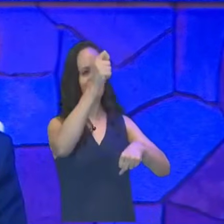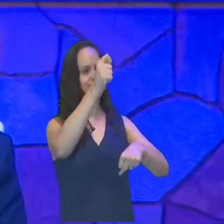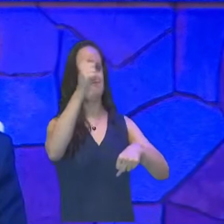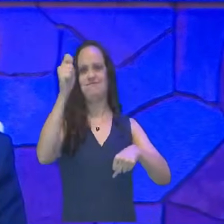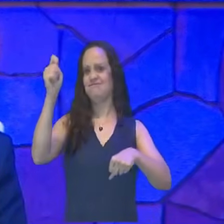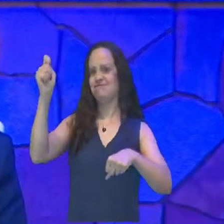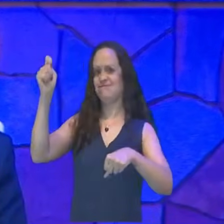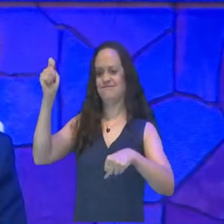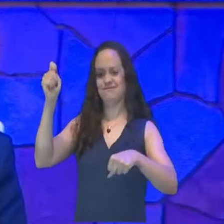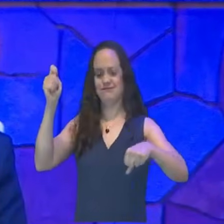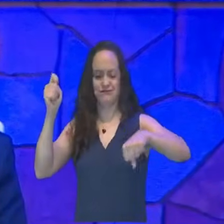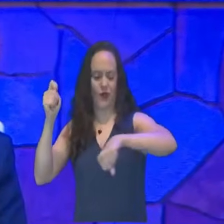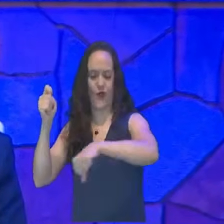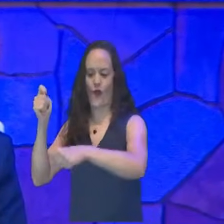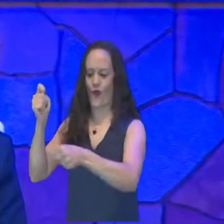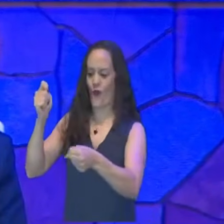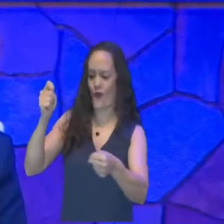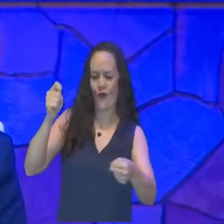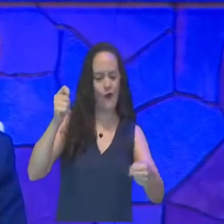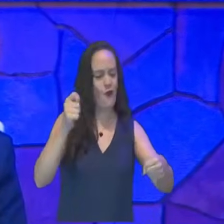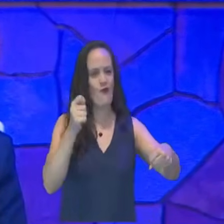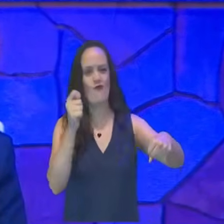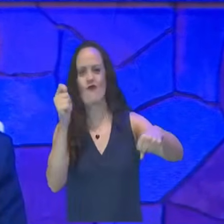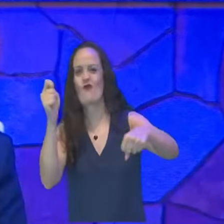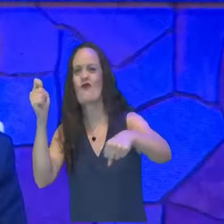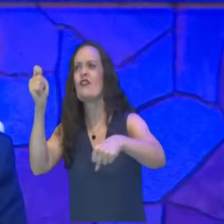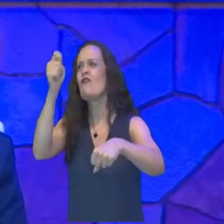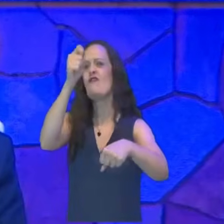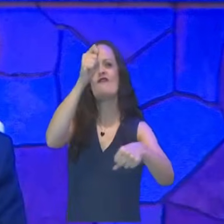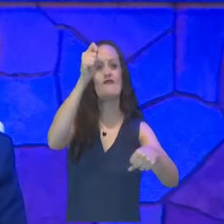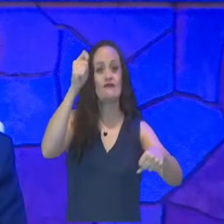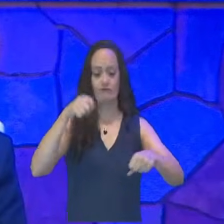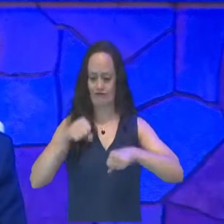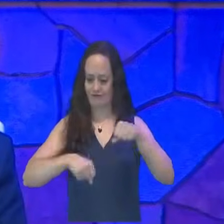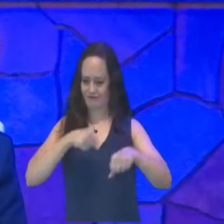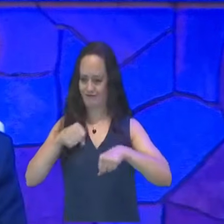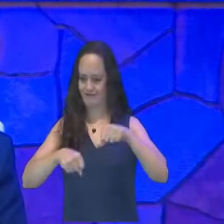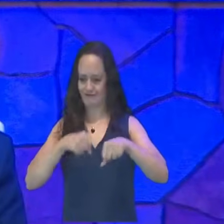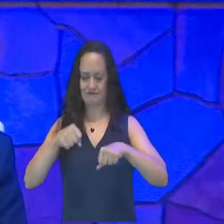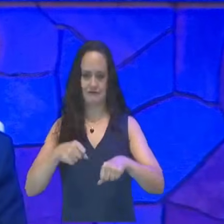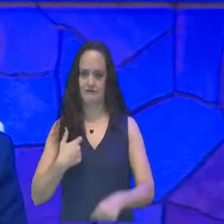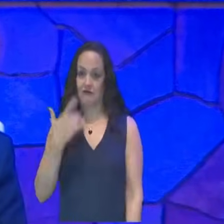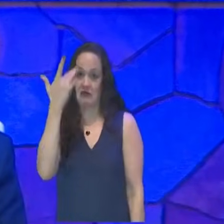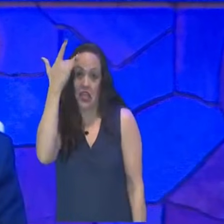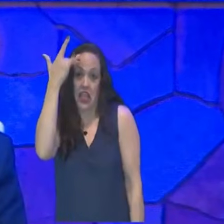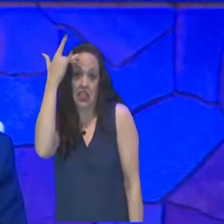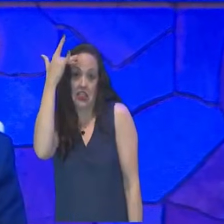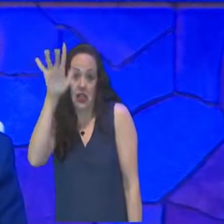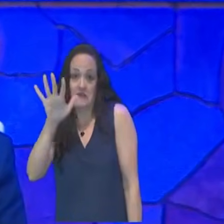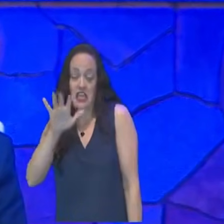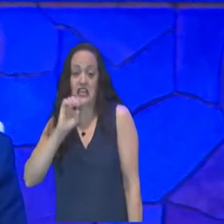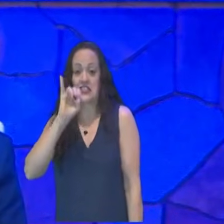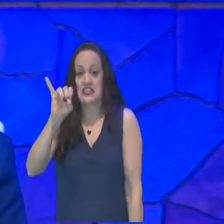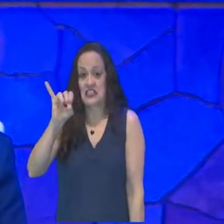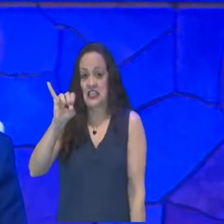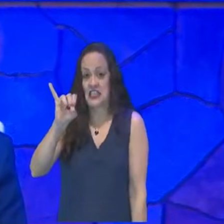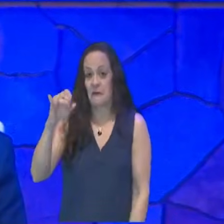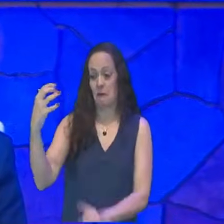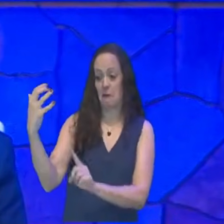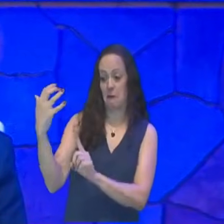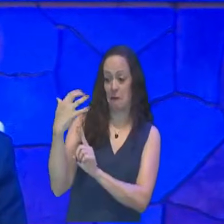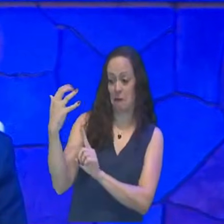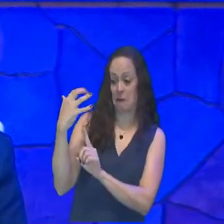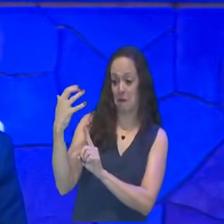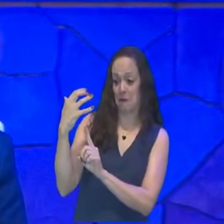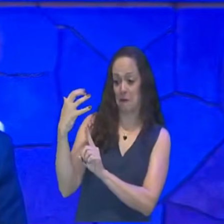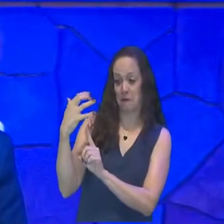baixo. Rodava pela casa do meu avô e passava para cá e com a cruz na mão. Eu não sei se naquele momento eu estava sendo influenciado por Van Helsing, o